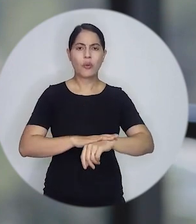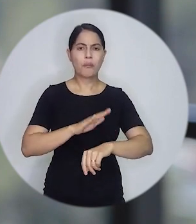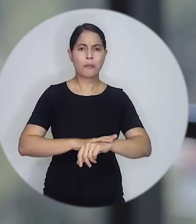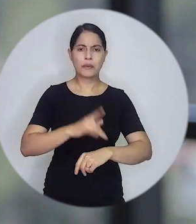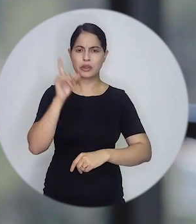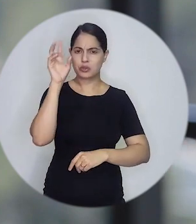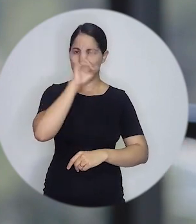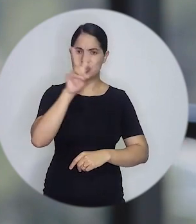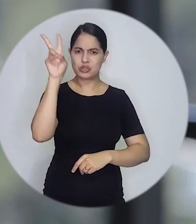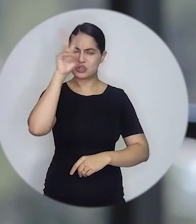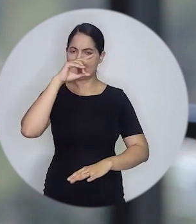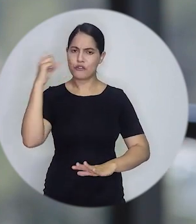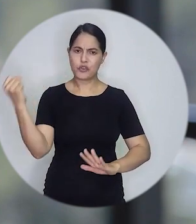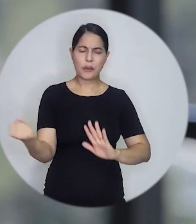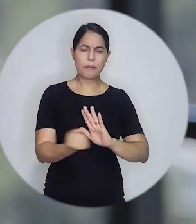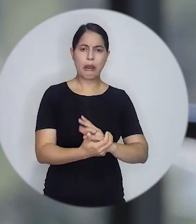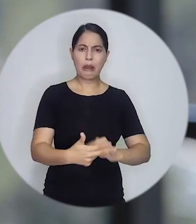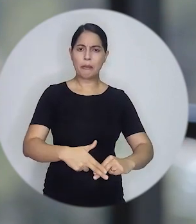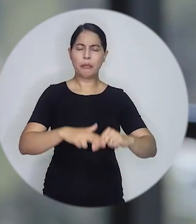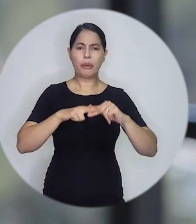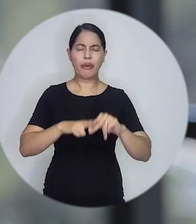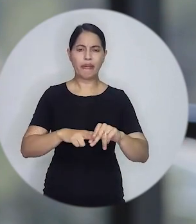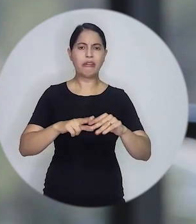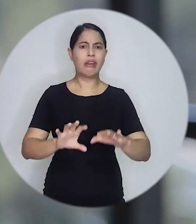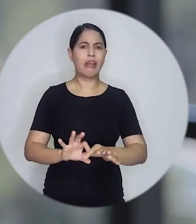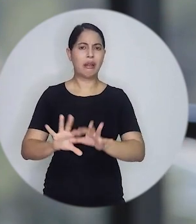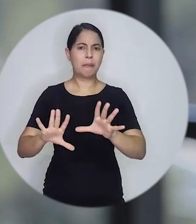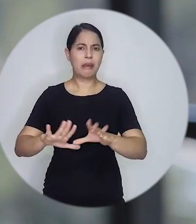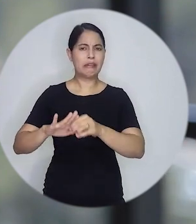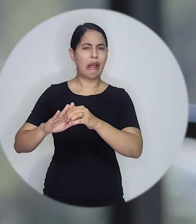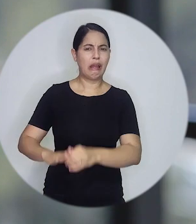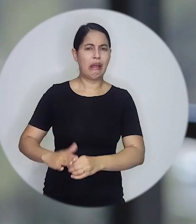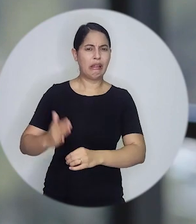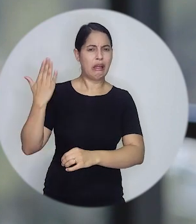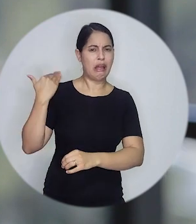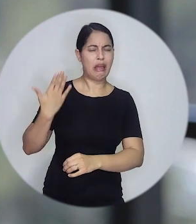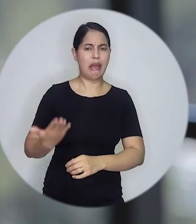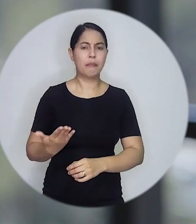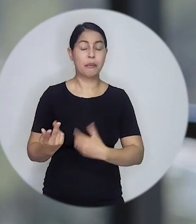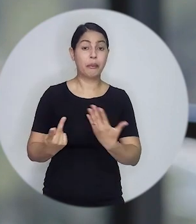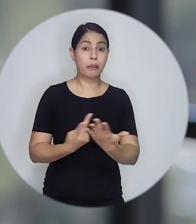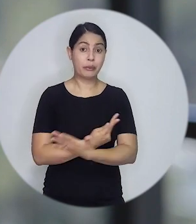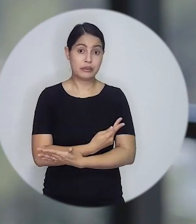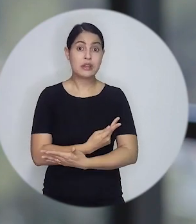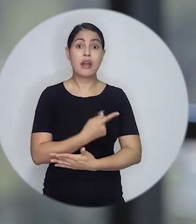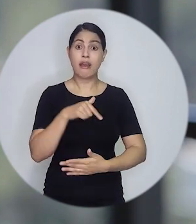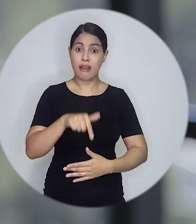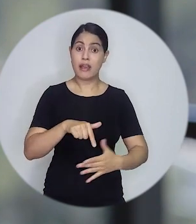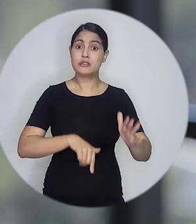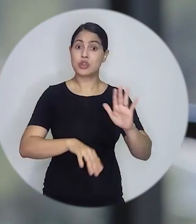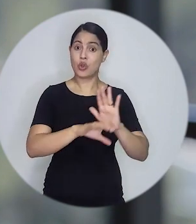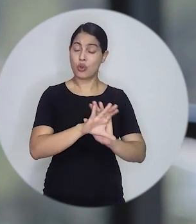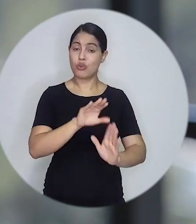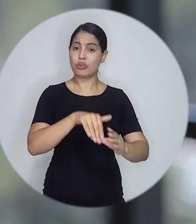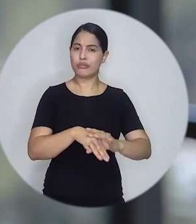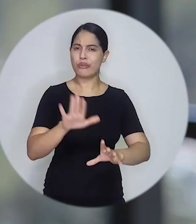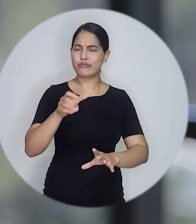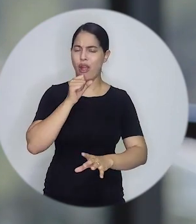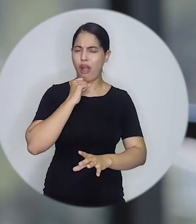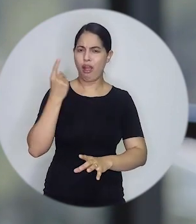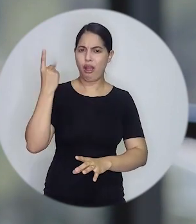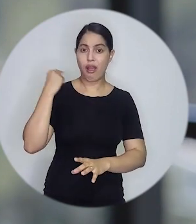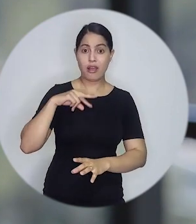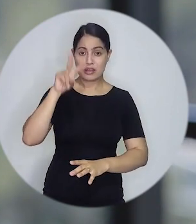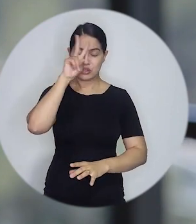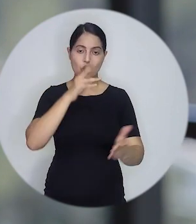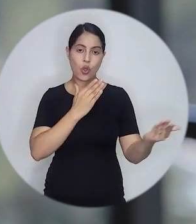de repressão às liberdades, com limitação a diversos direitos e afastamento da democracia plena, é o código mais longevo da história. Manteve